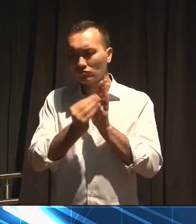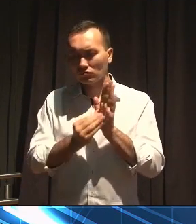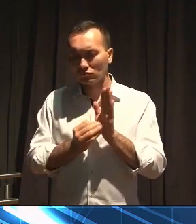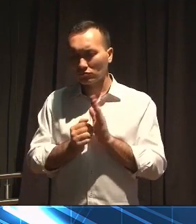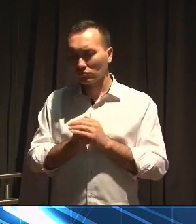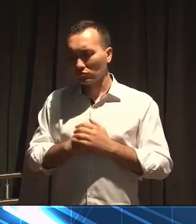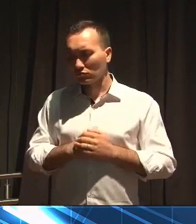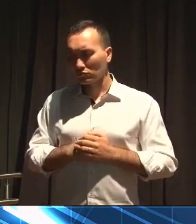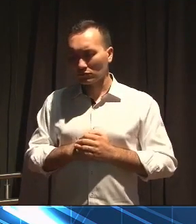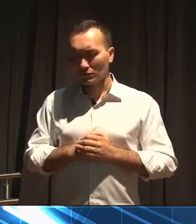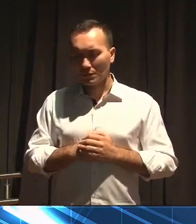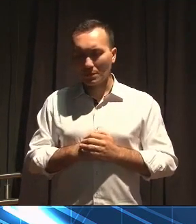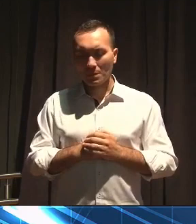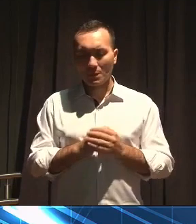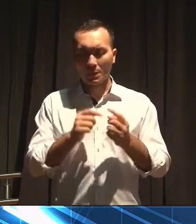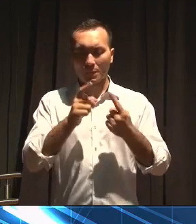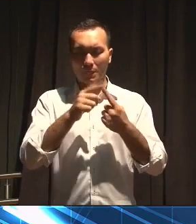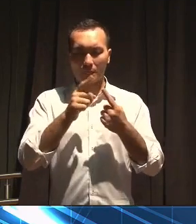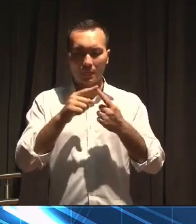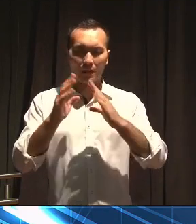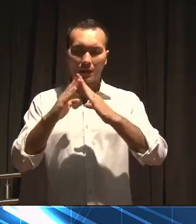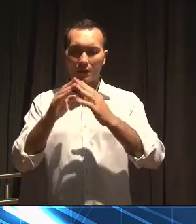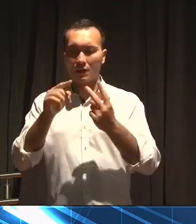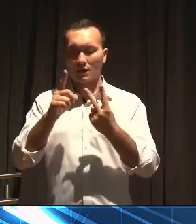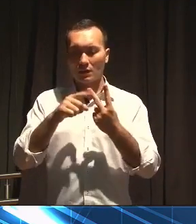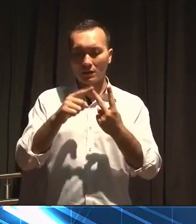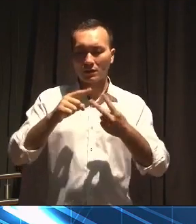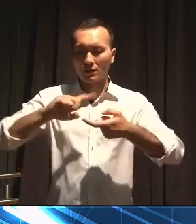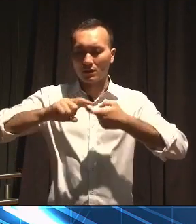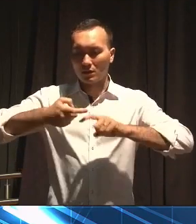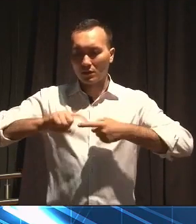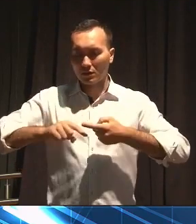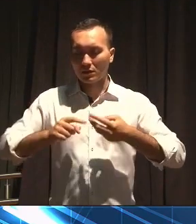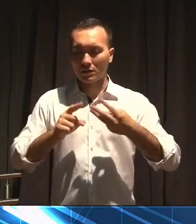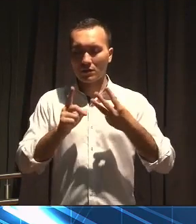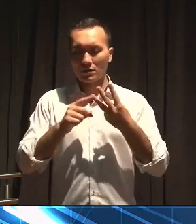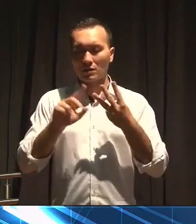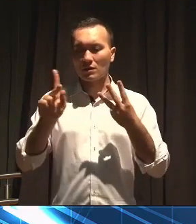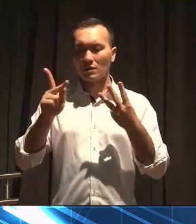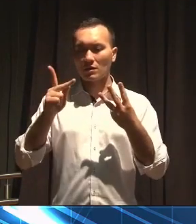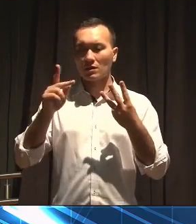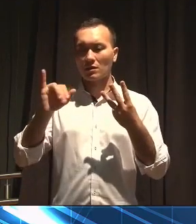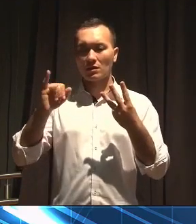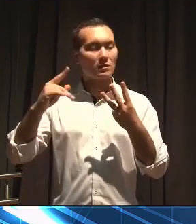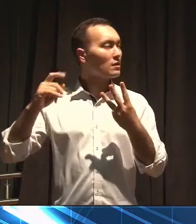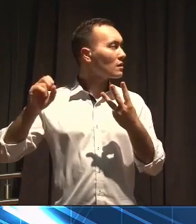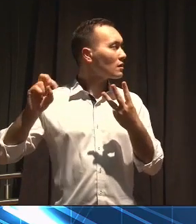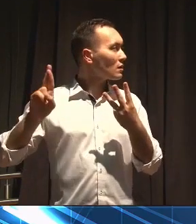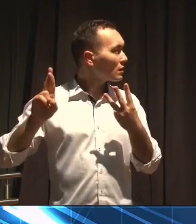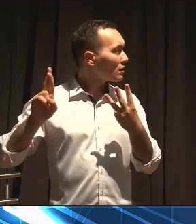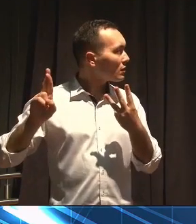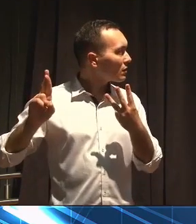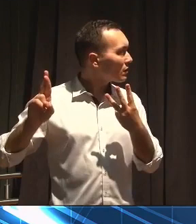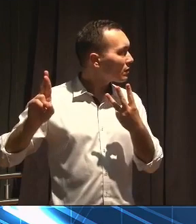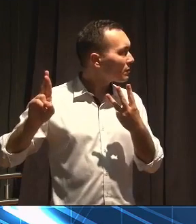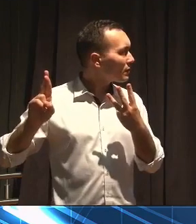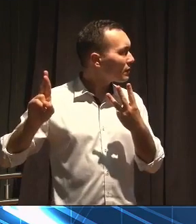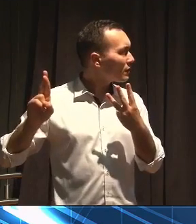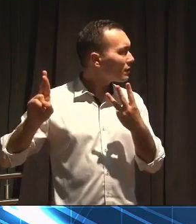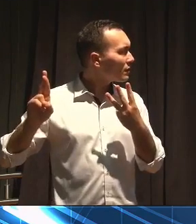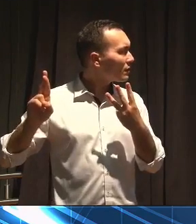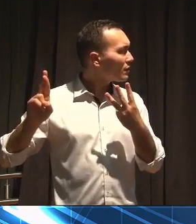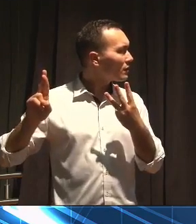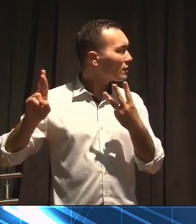de resiliência, automação e performance. Então, todas essas disciplinas, quando nós criamos também o time de SRE, começou